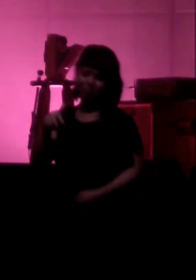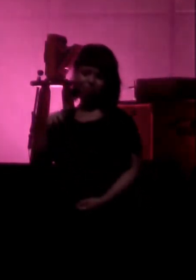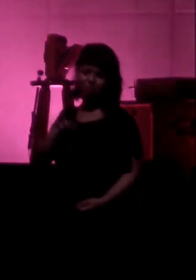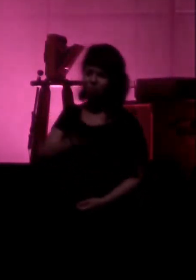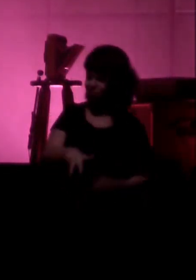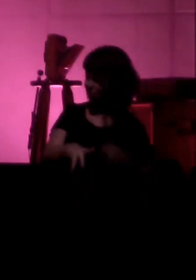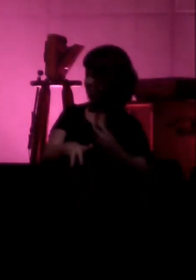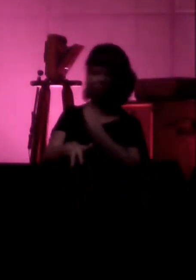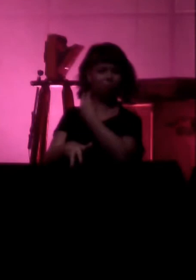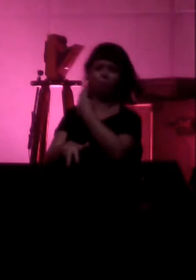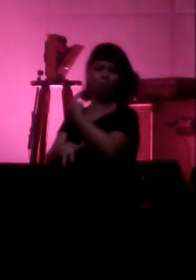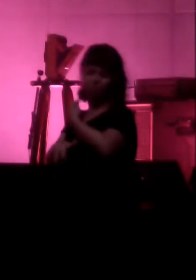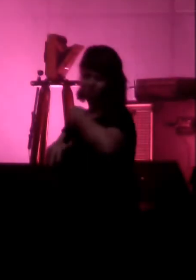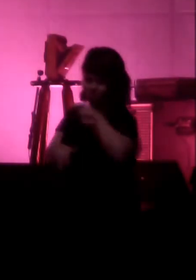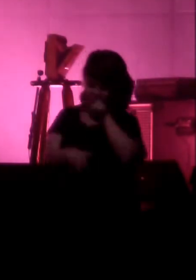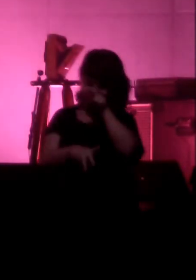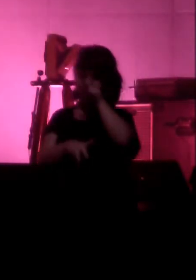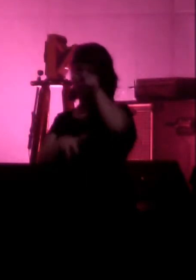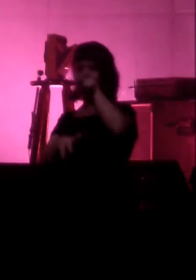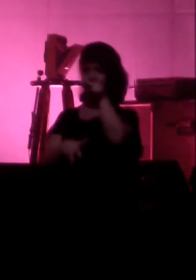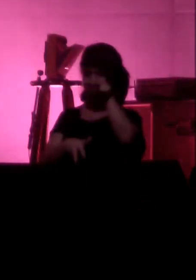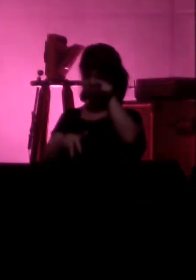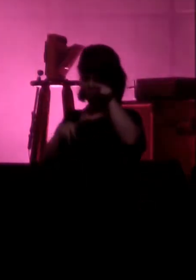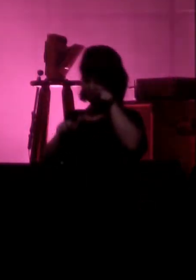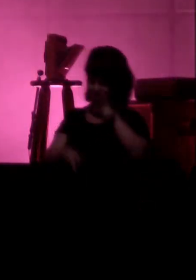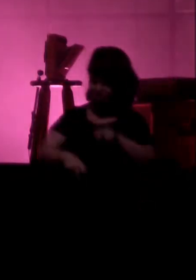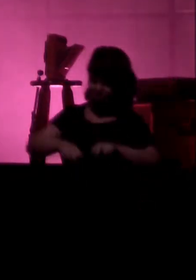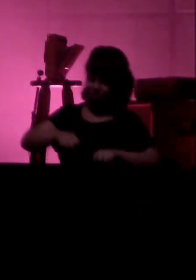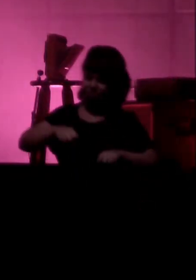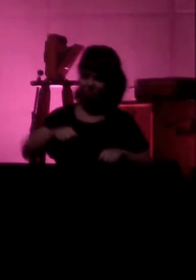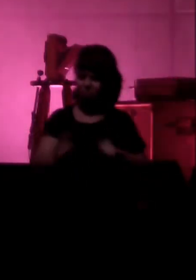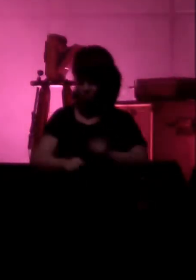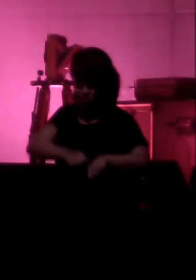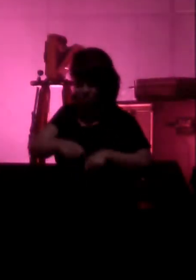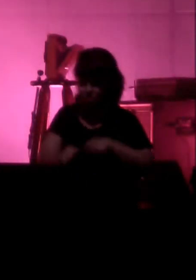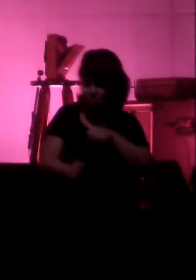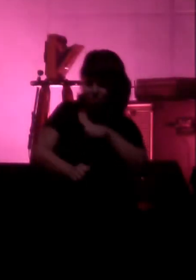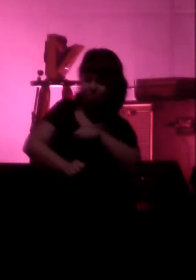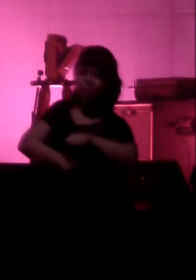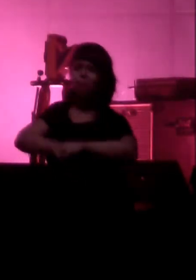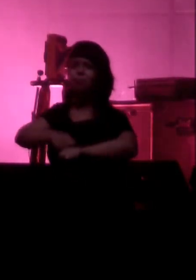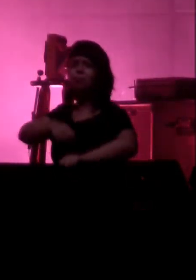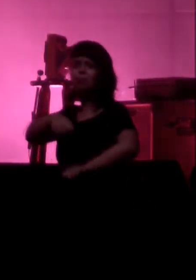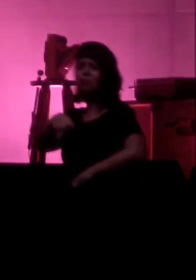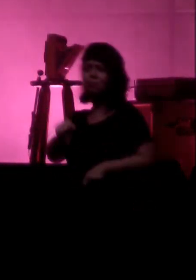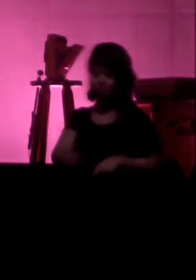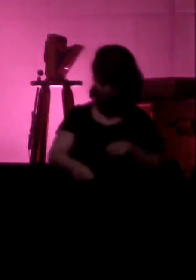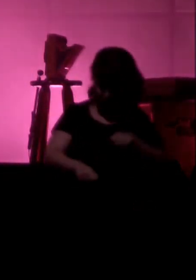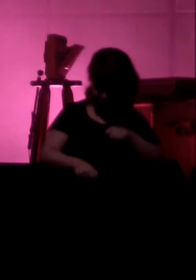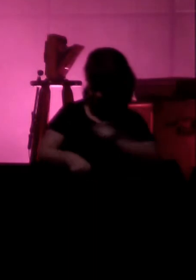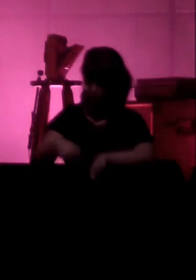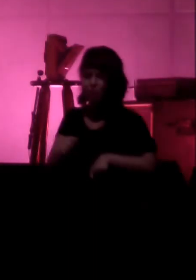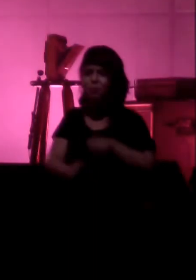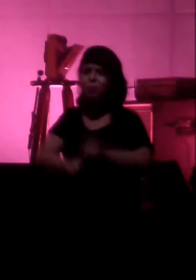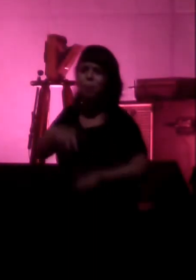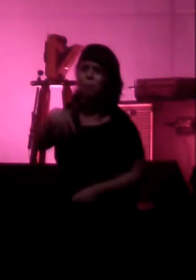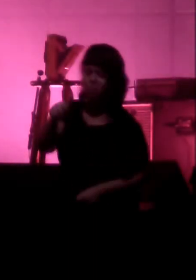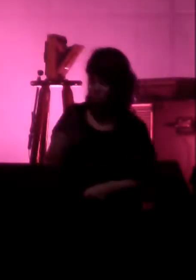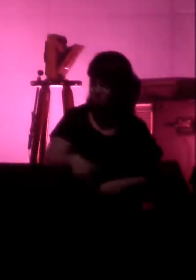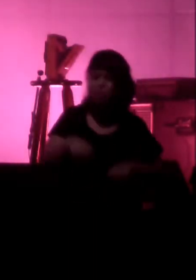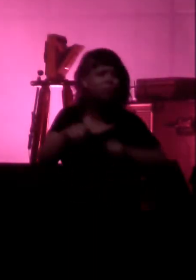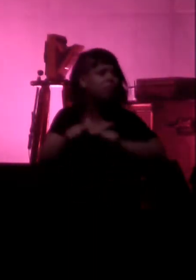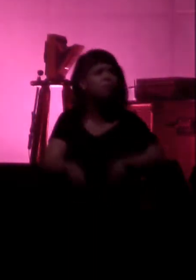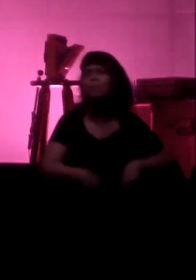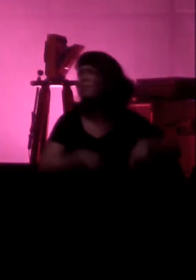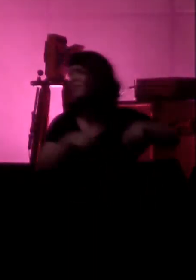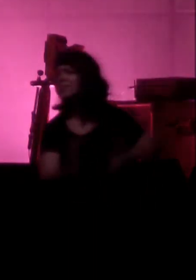demais, não olhei pra trás. Era solto em meus passos,